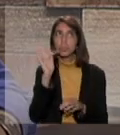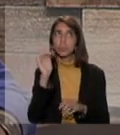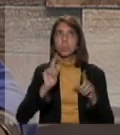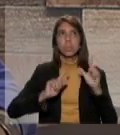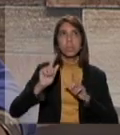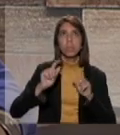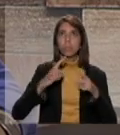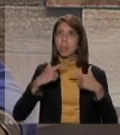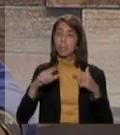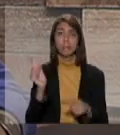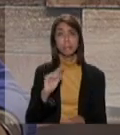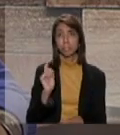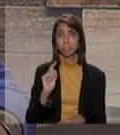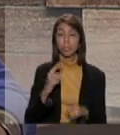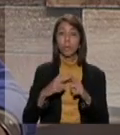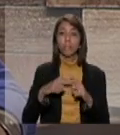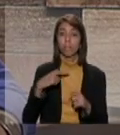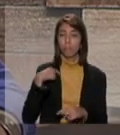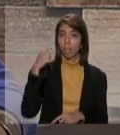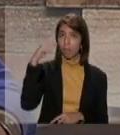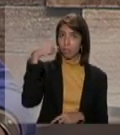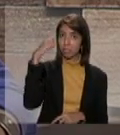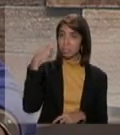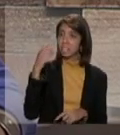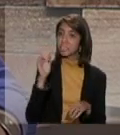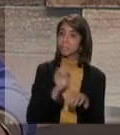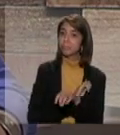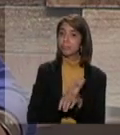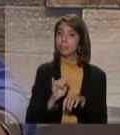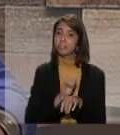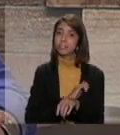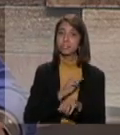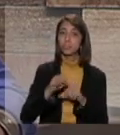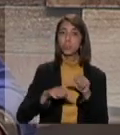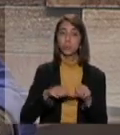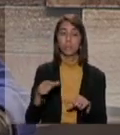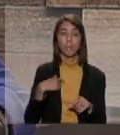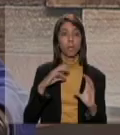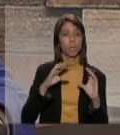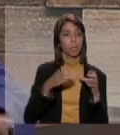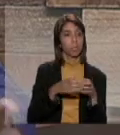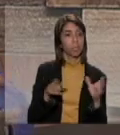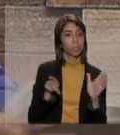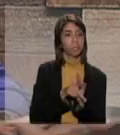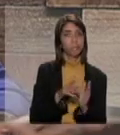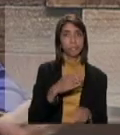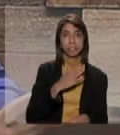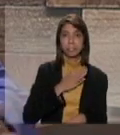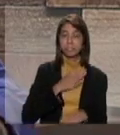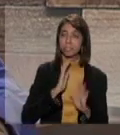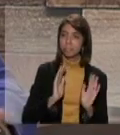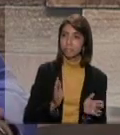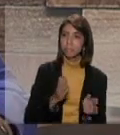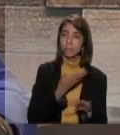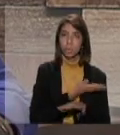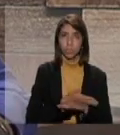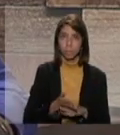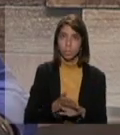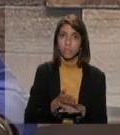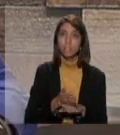não. Não, porque eu era uma atriz alternativa, tinha um grupo, assim, todo